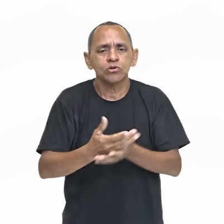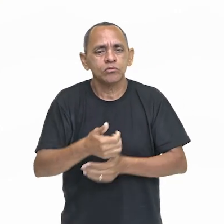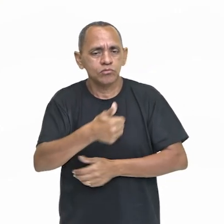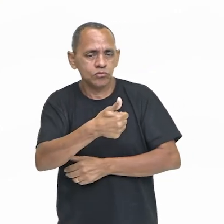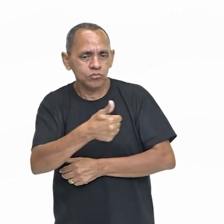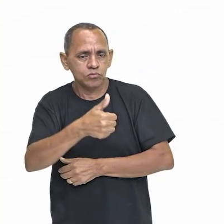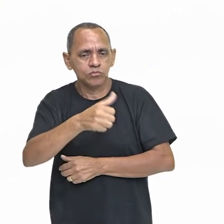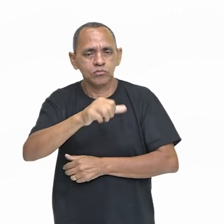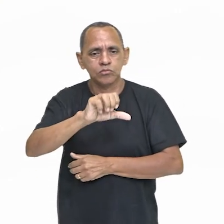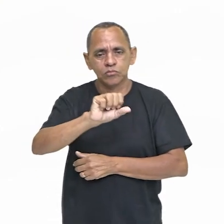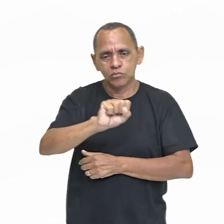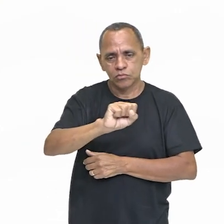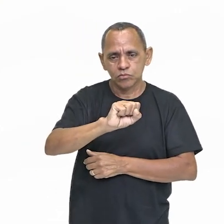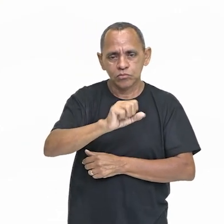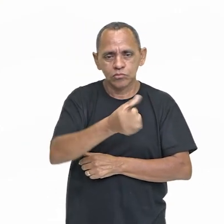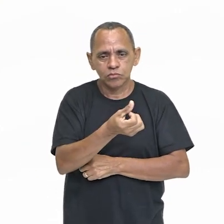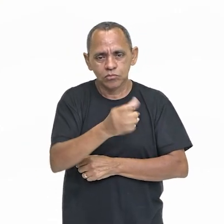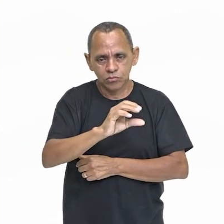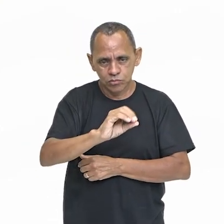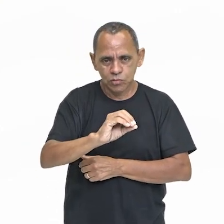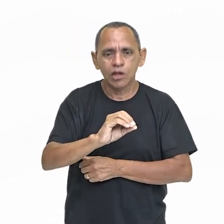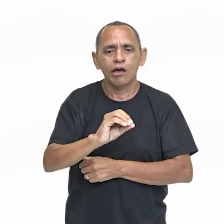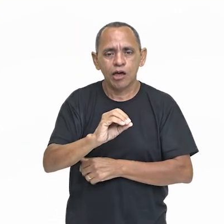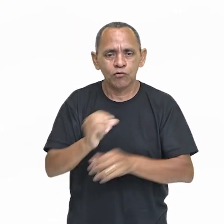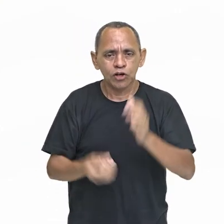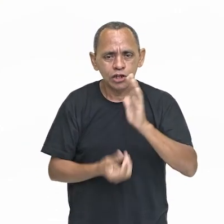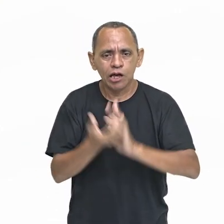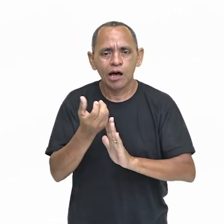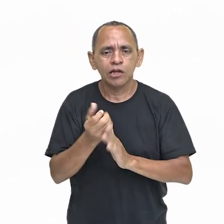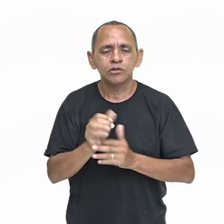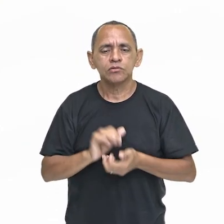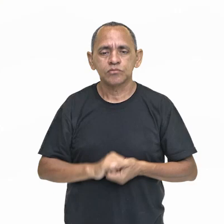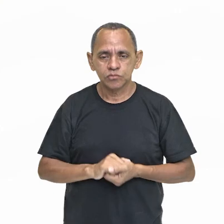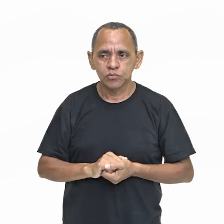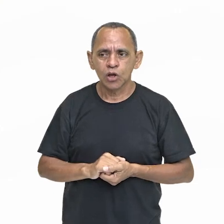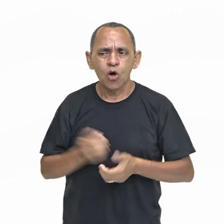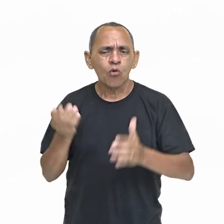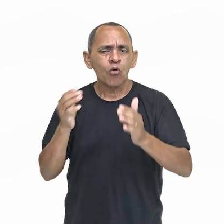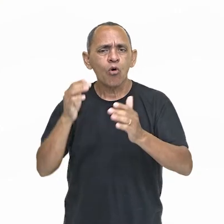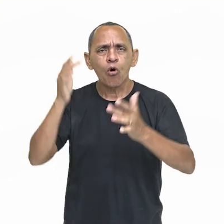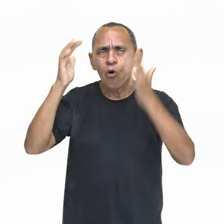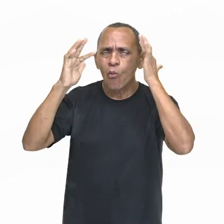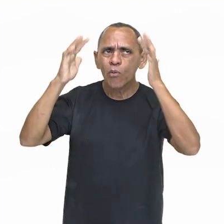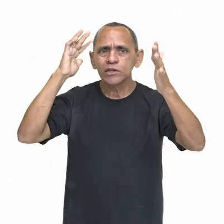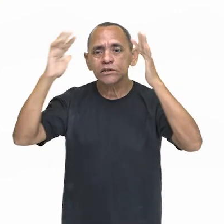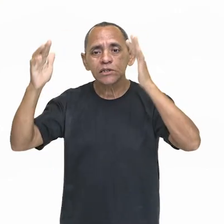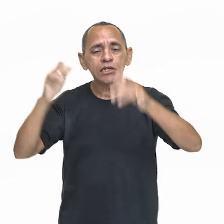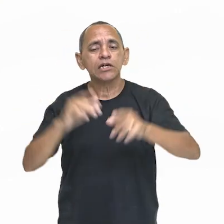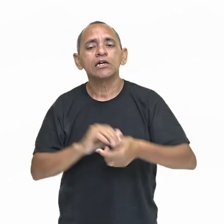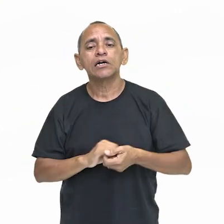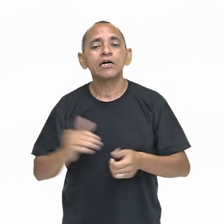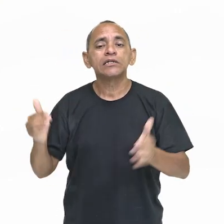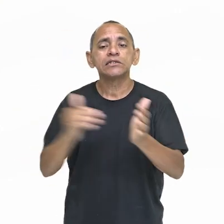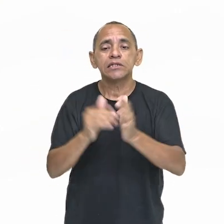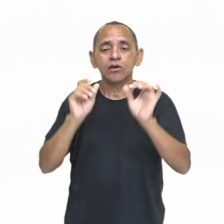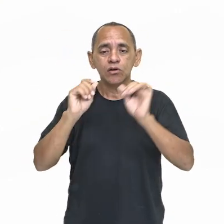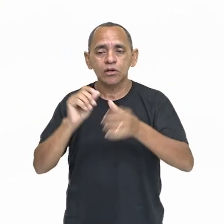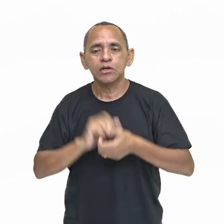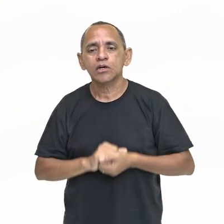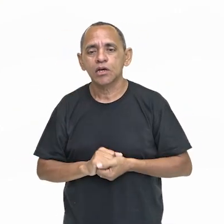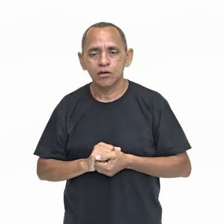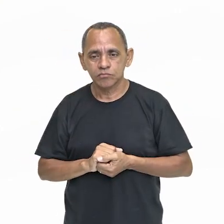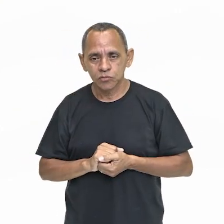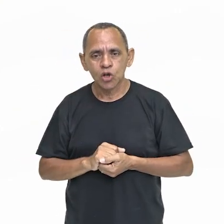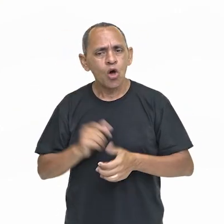1860, mas permaneceu no ostracismo até a primeira crise do petróleo